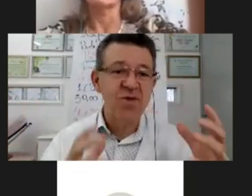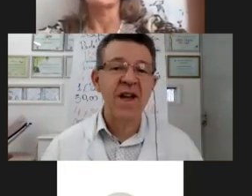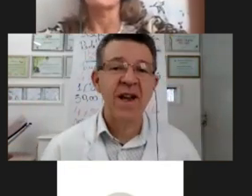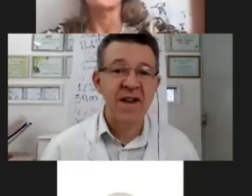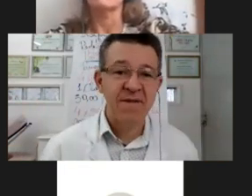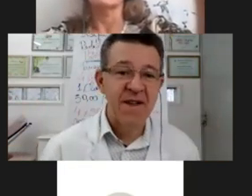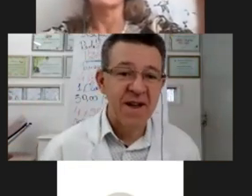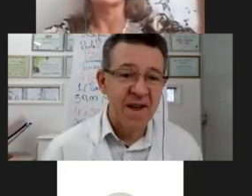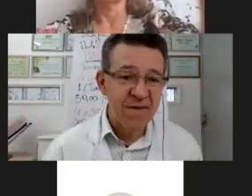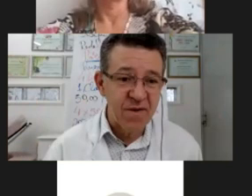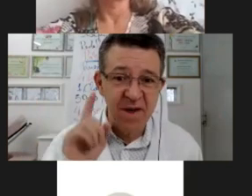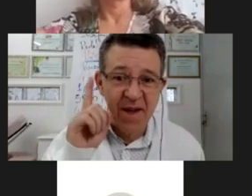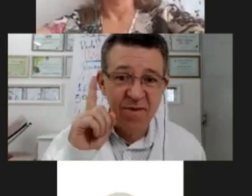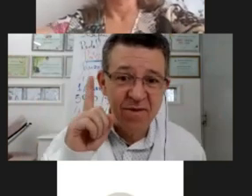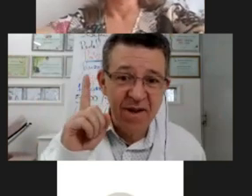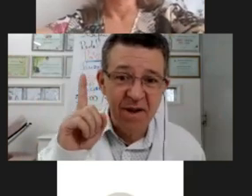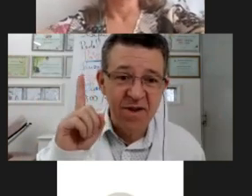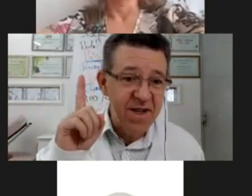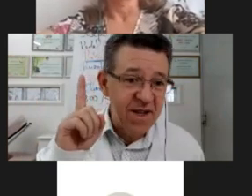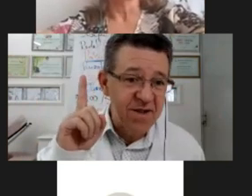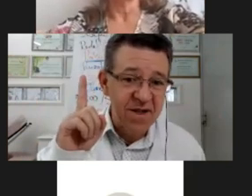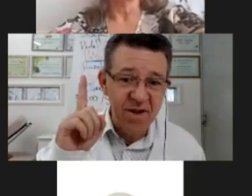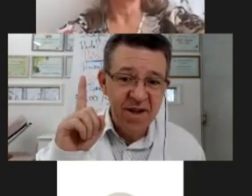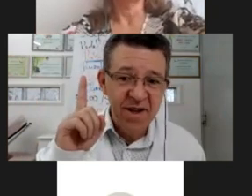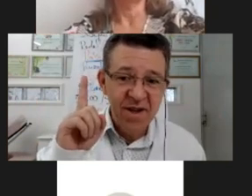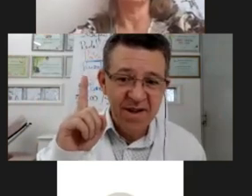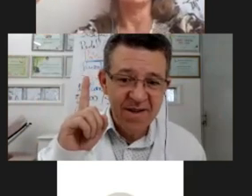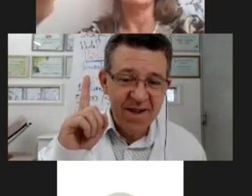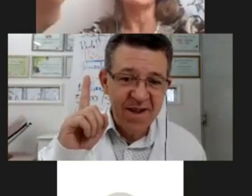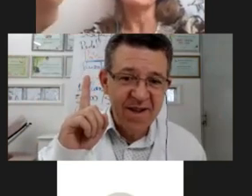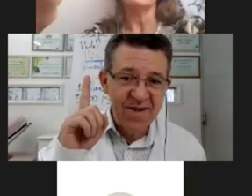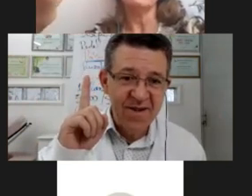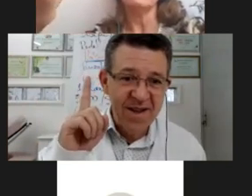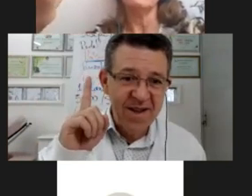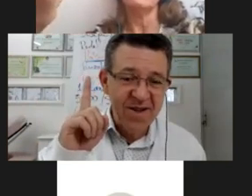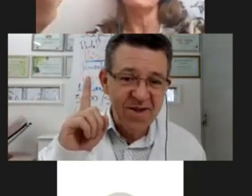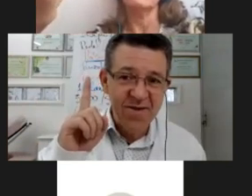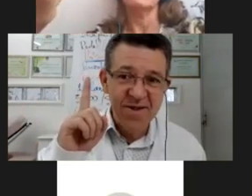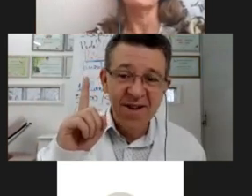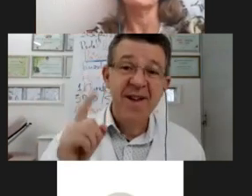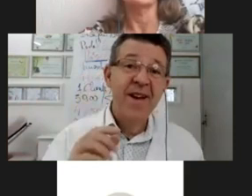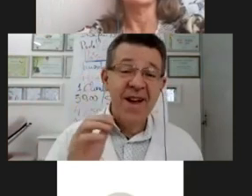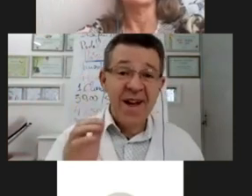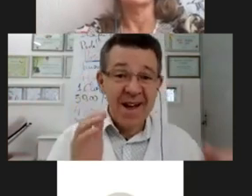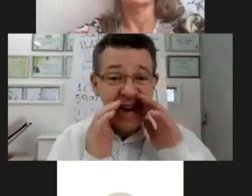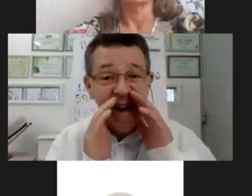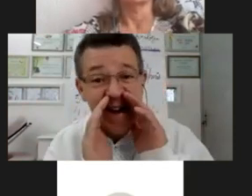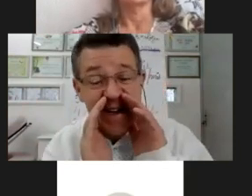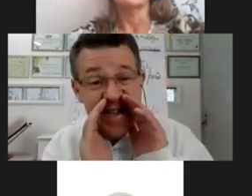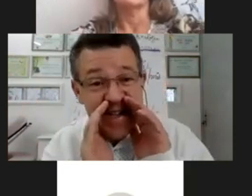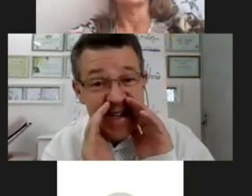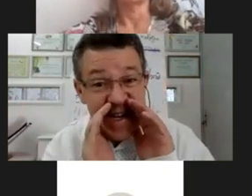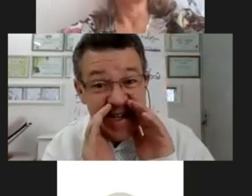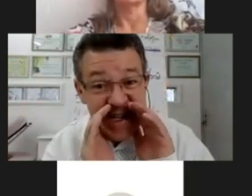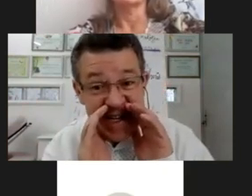consegui ajudar ela a engravidar? Quem ficou sabendo? Levanta o dedinho. Assim. Eu, com certeza. Isso, isso. Eu. A